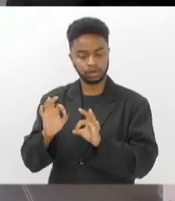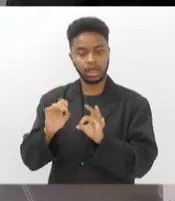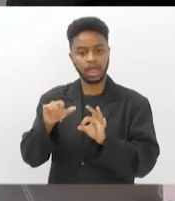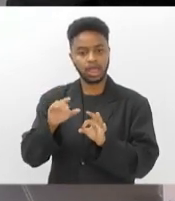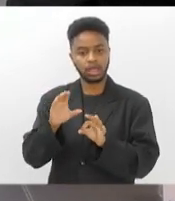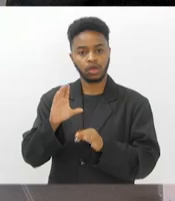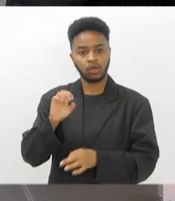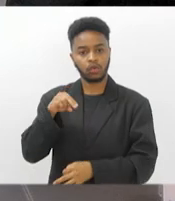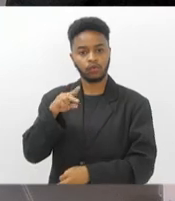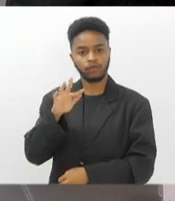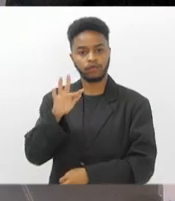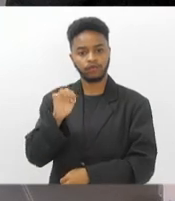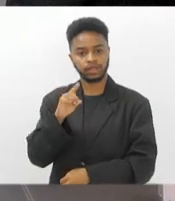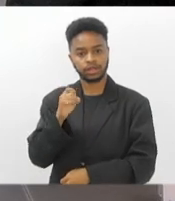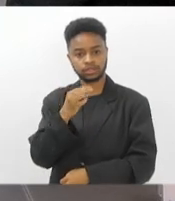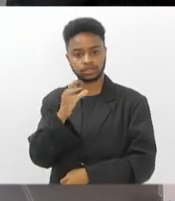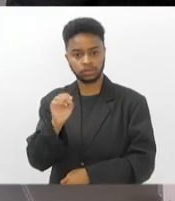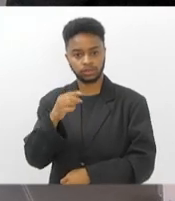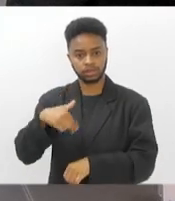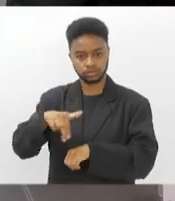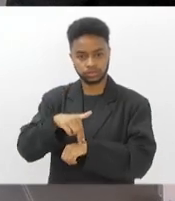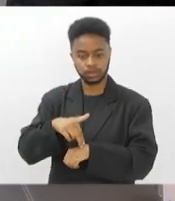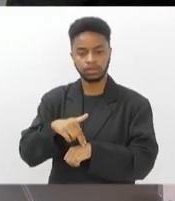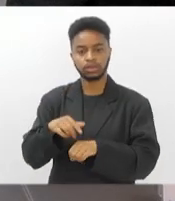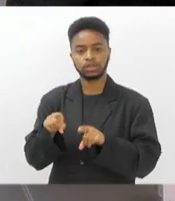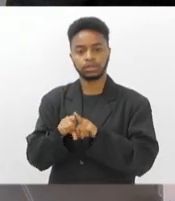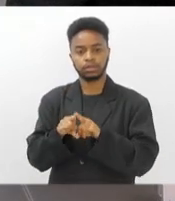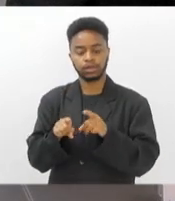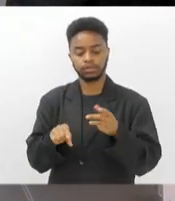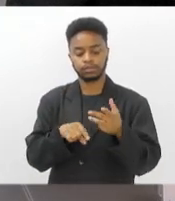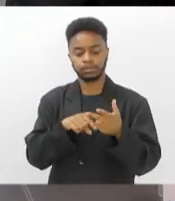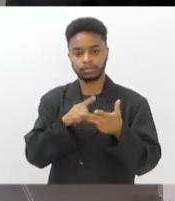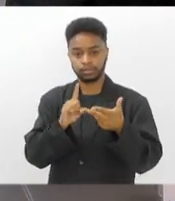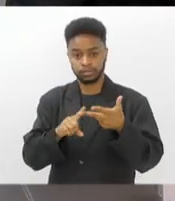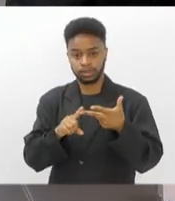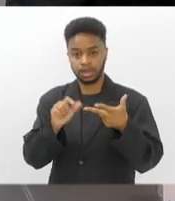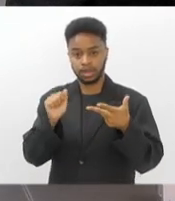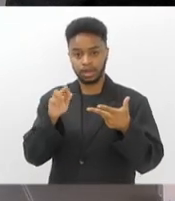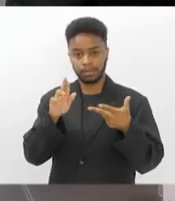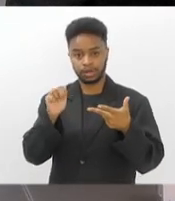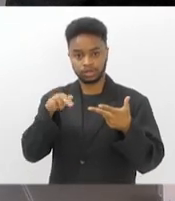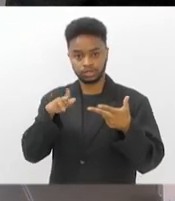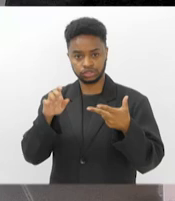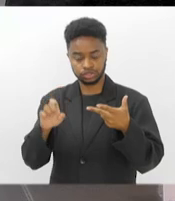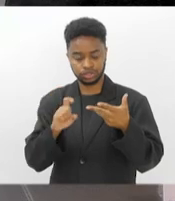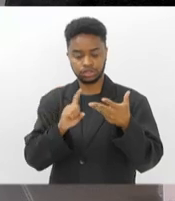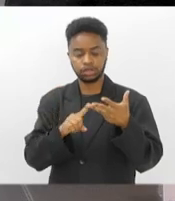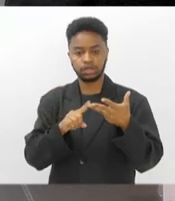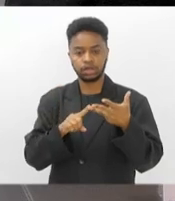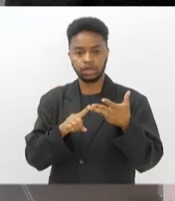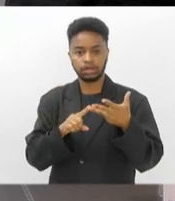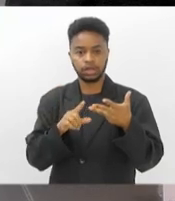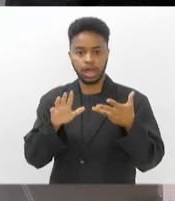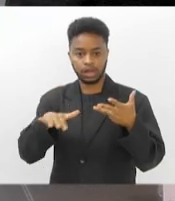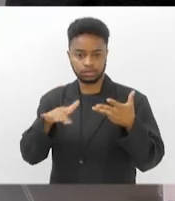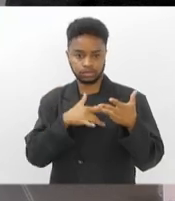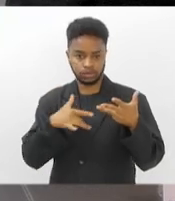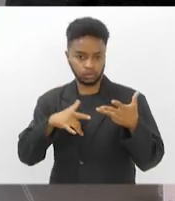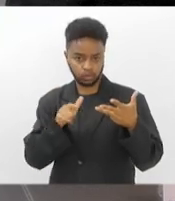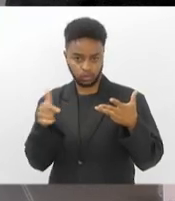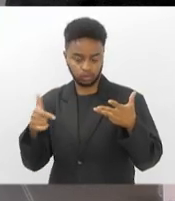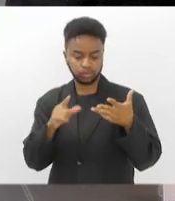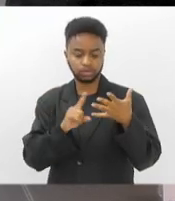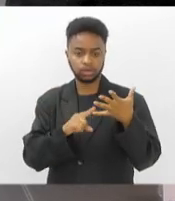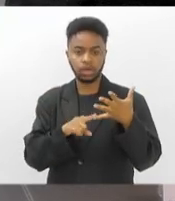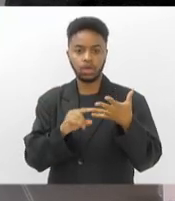Nacional abrange a fé na saúde e já colocando aqui o Conselho Federal de Medicina e o Conselho Federal de